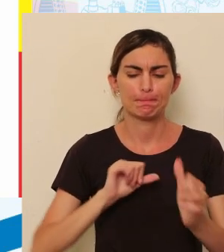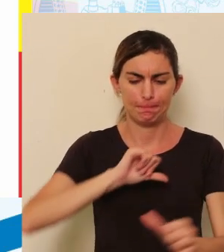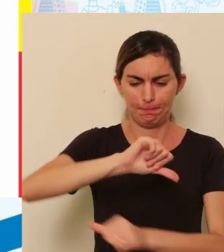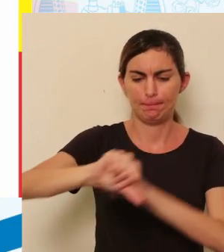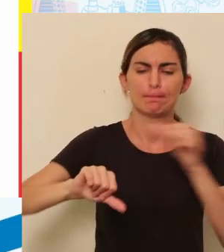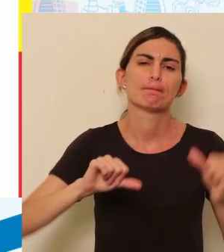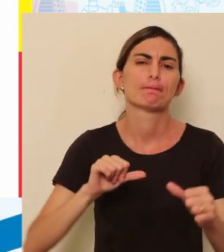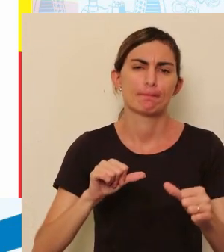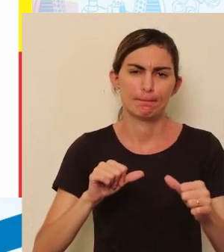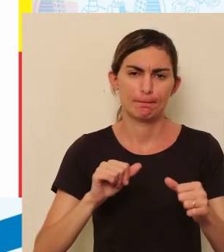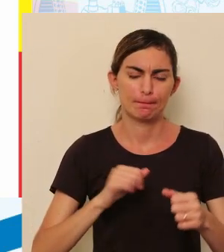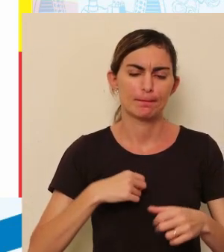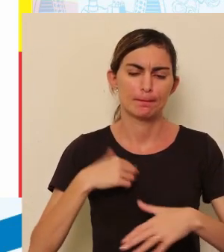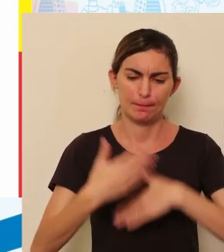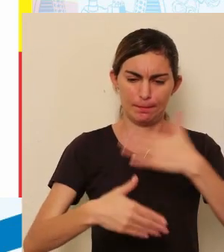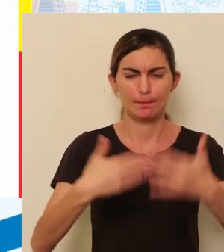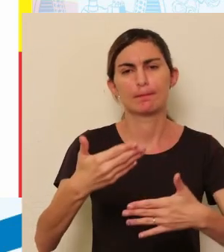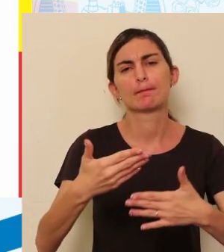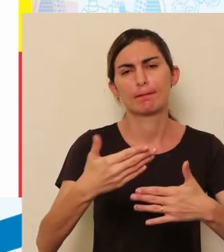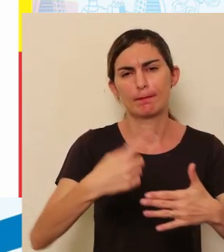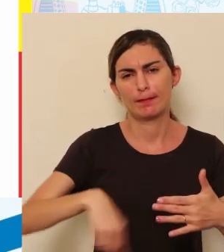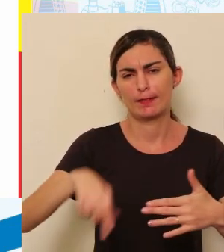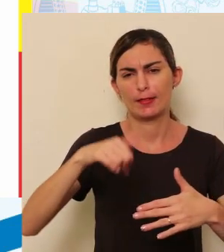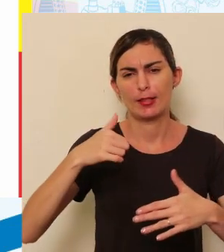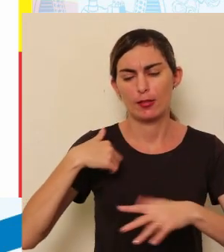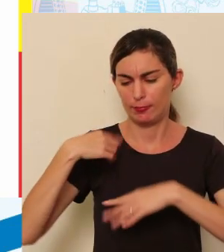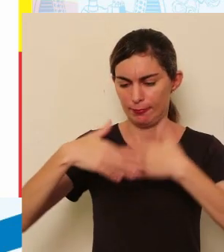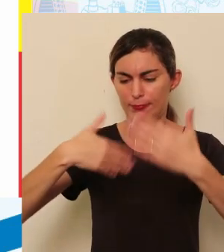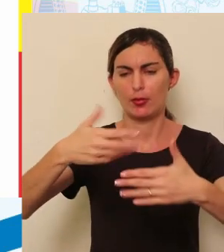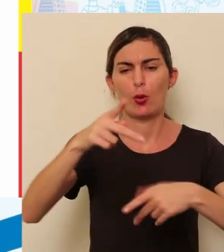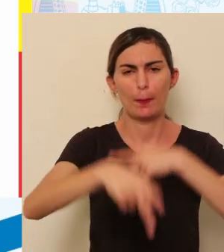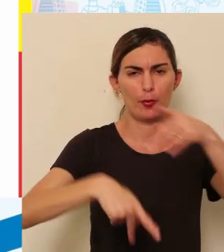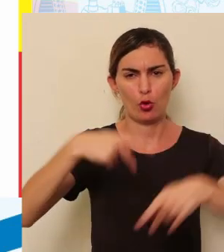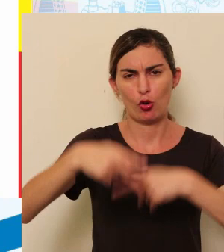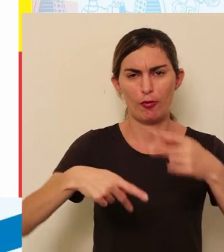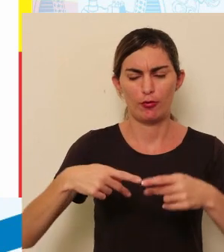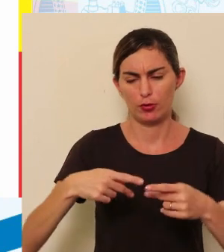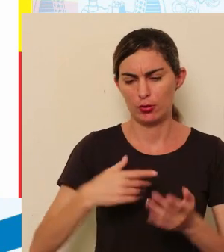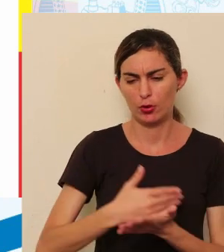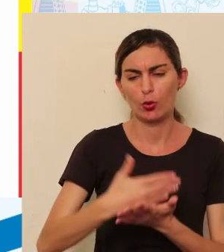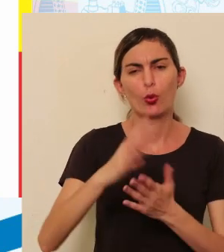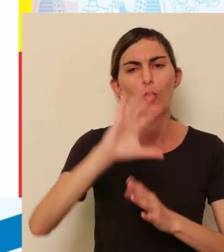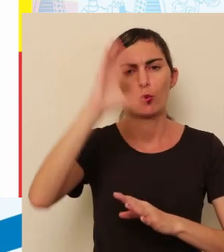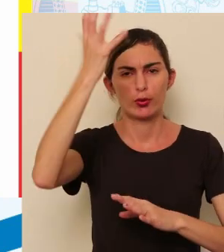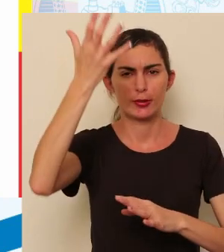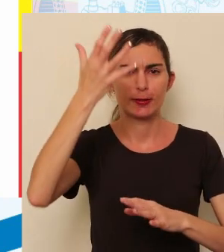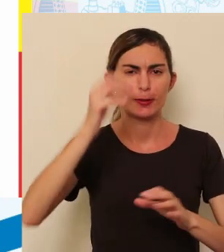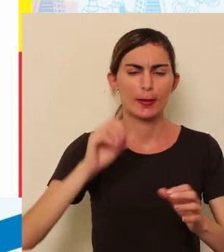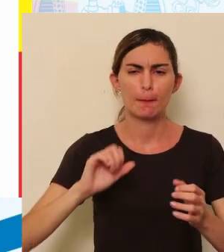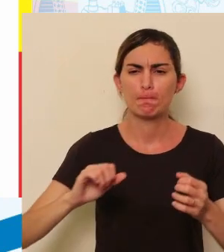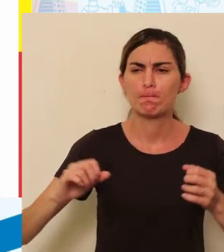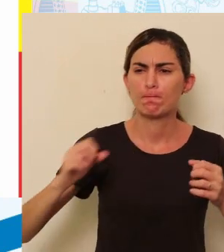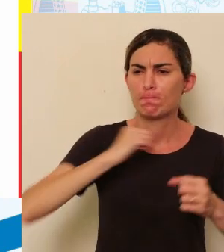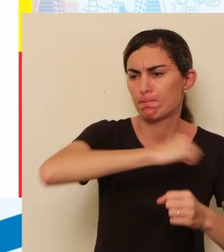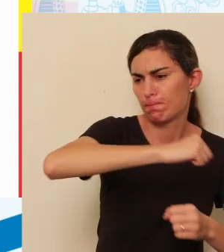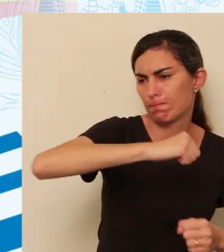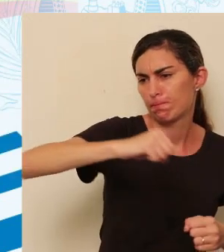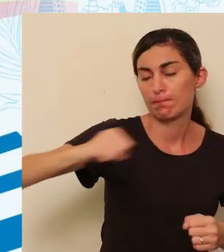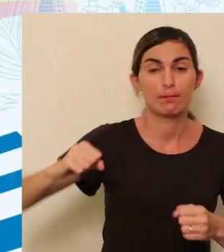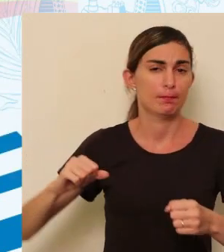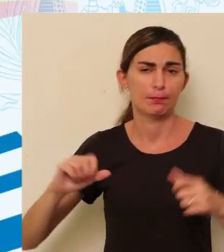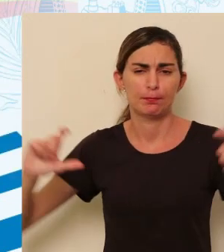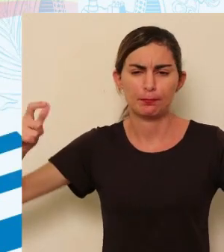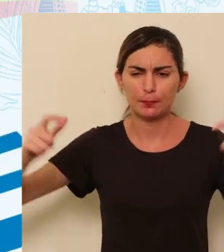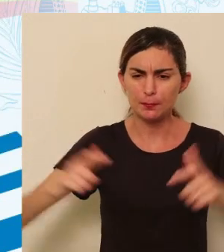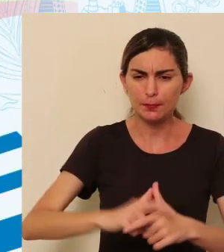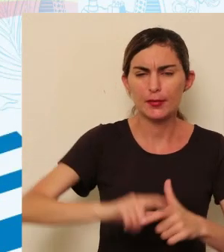essa transformação. Na perspectiva dos descendentes dos povos originários, aconteceu um grande genocídio,